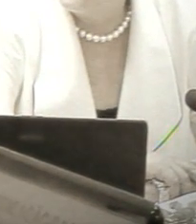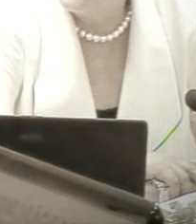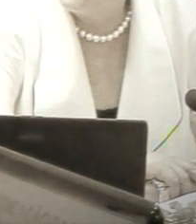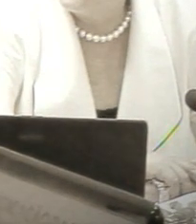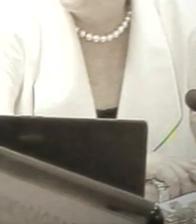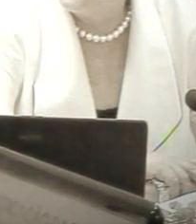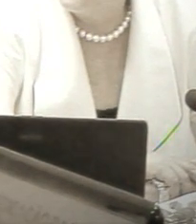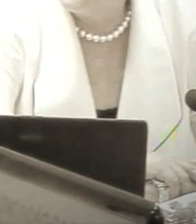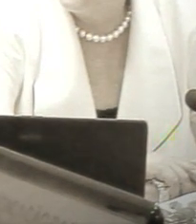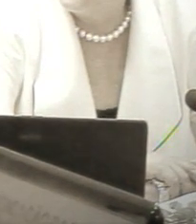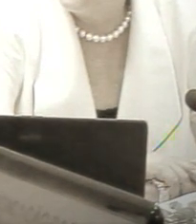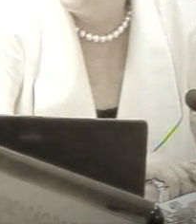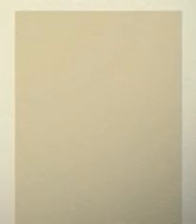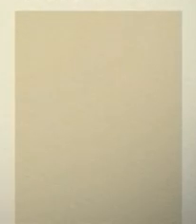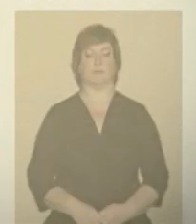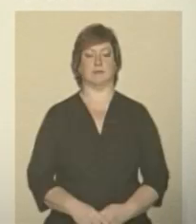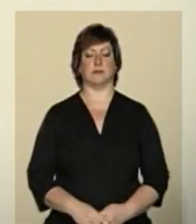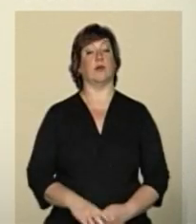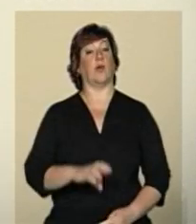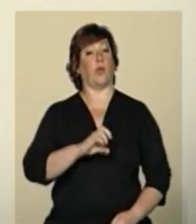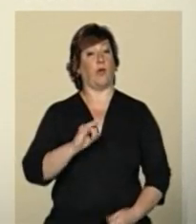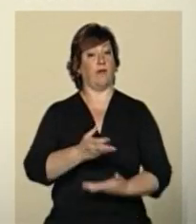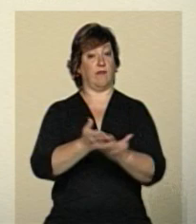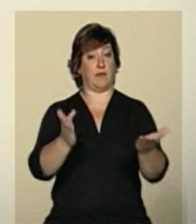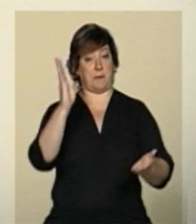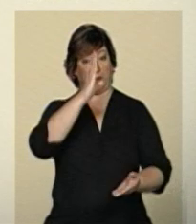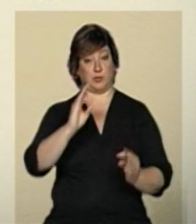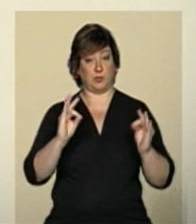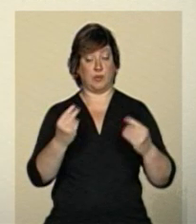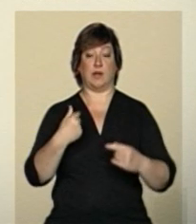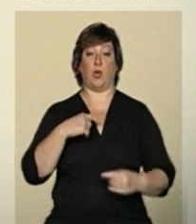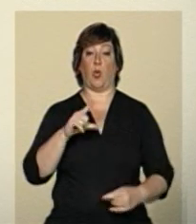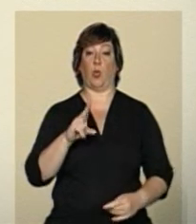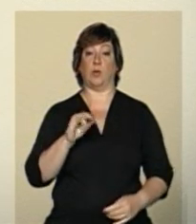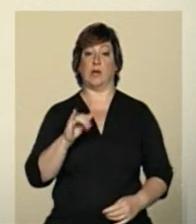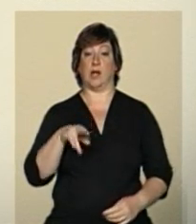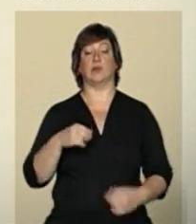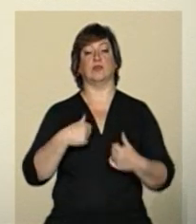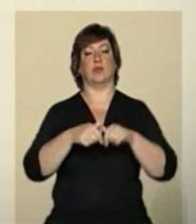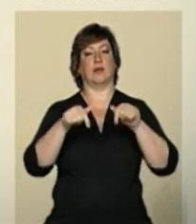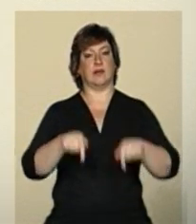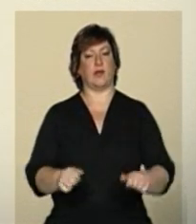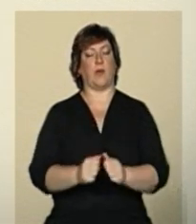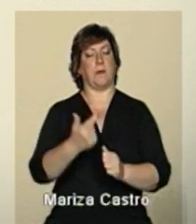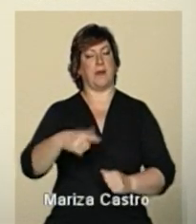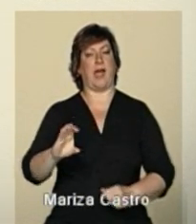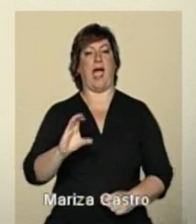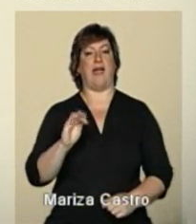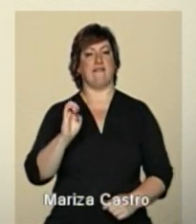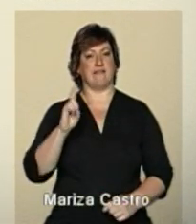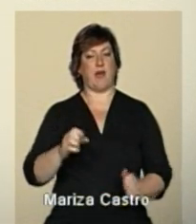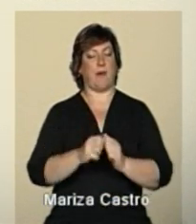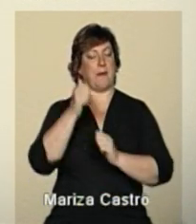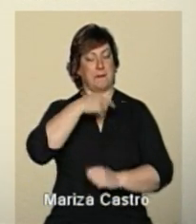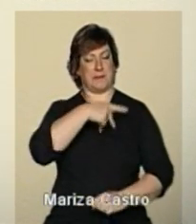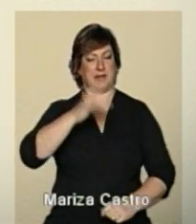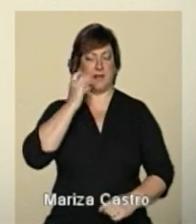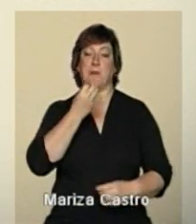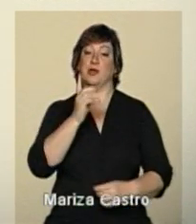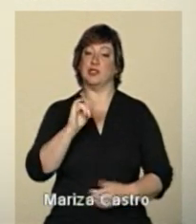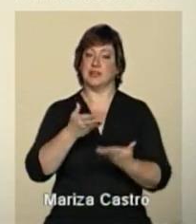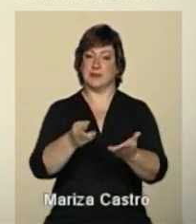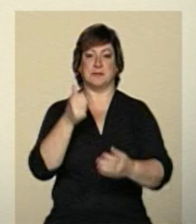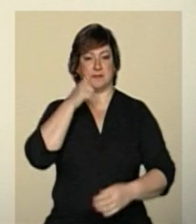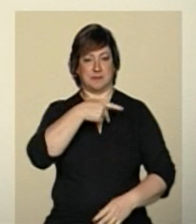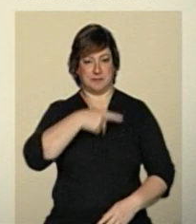Café com a Presidenta. Olá, você em todo o Brasil. Eu sou Luciano Seixas e estou aqui para mais um Café com a Presidenta Dilma. Bom dia,